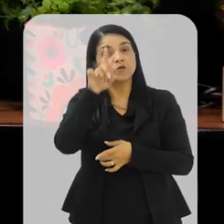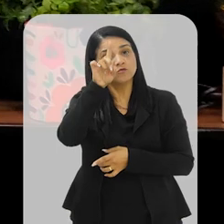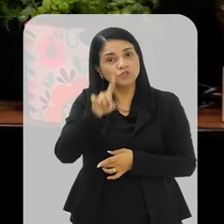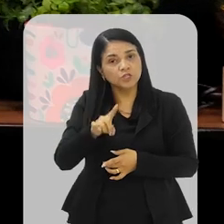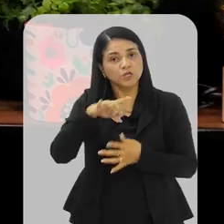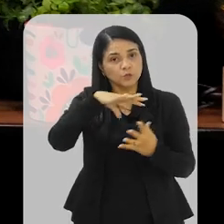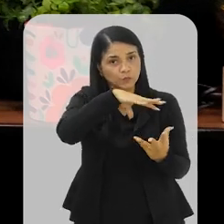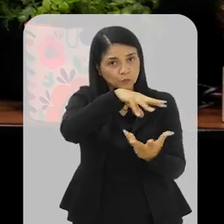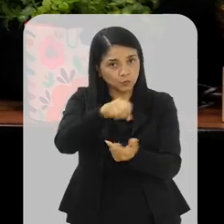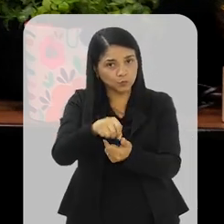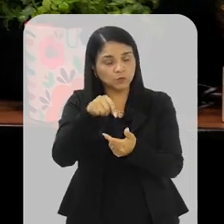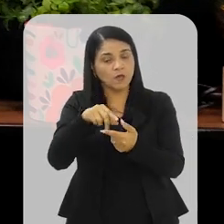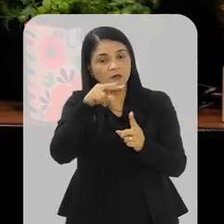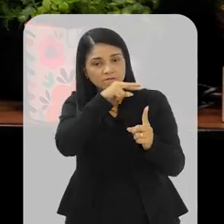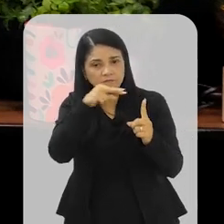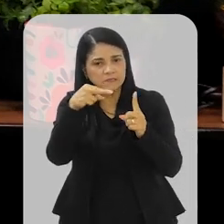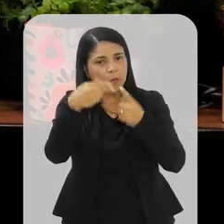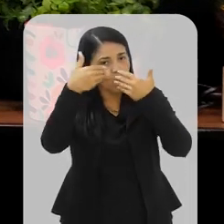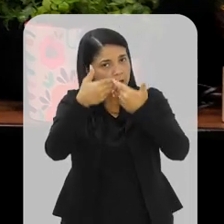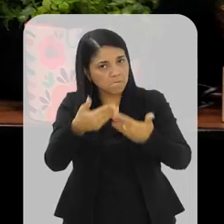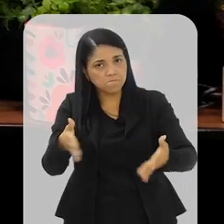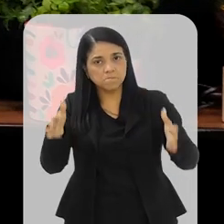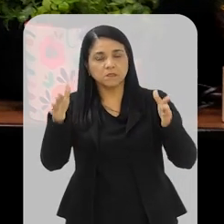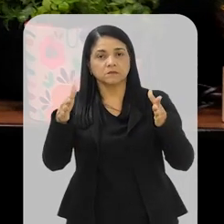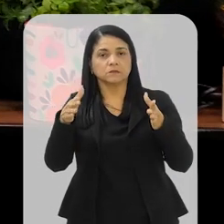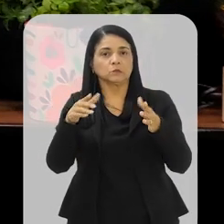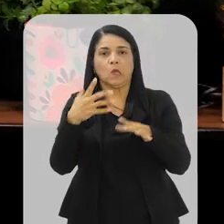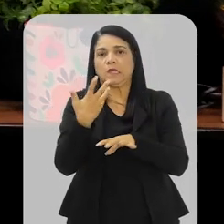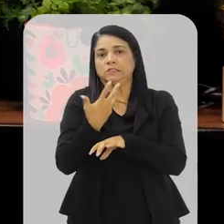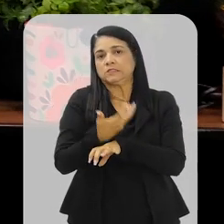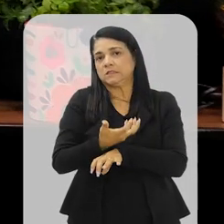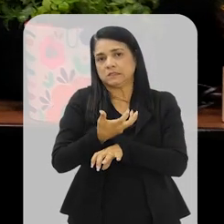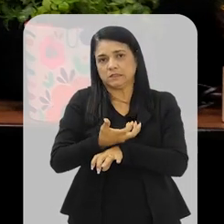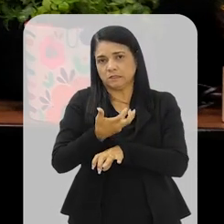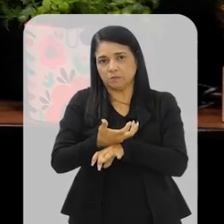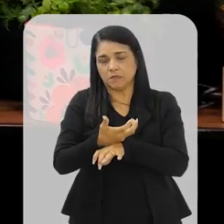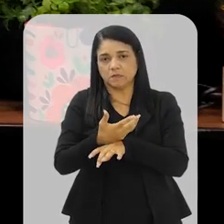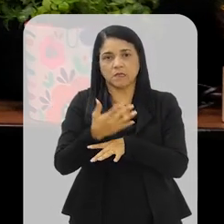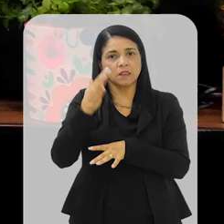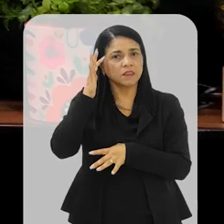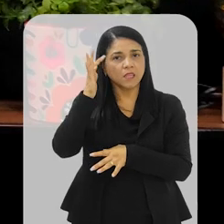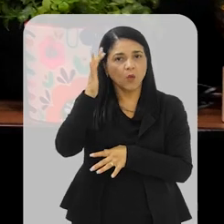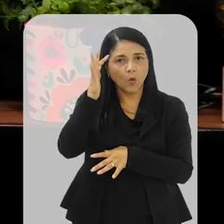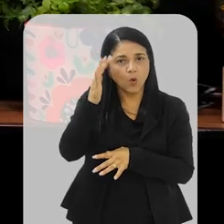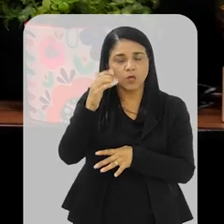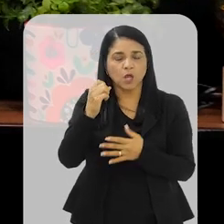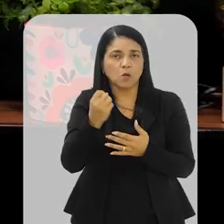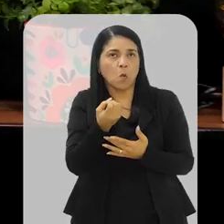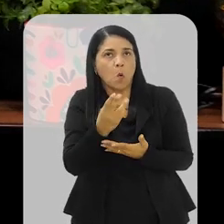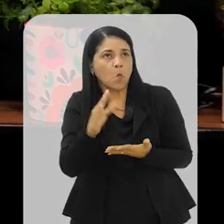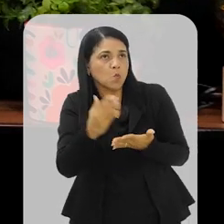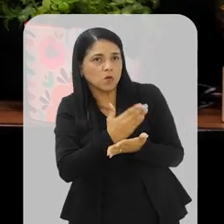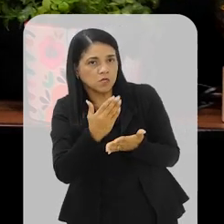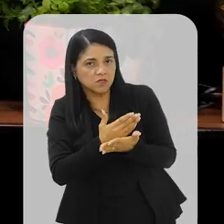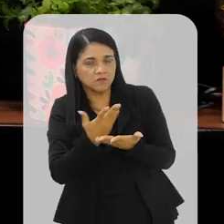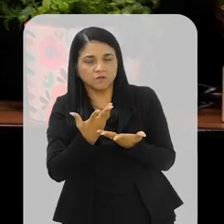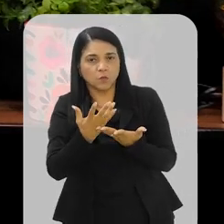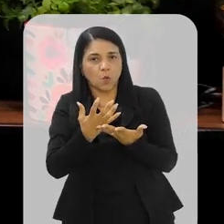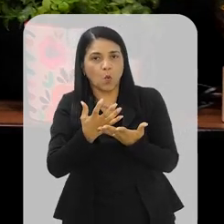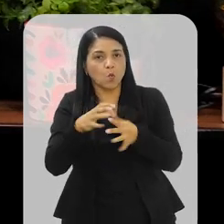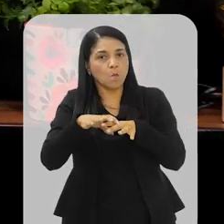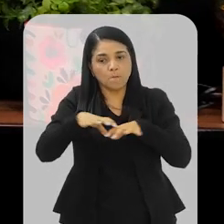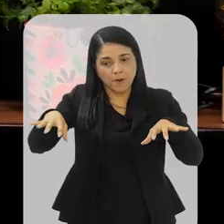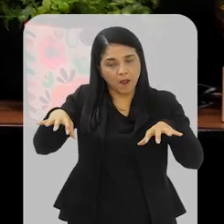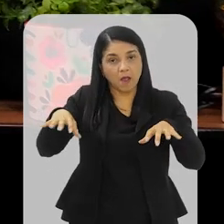eh ter uma visão mais aberta de que ele não é uma disciplina ou teórica ou dos livros ou que está isolada o